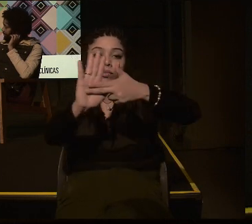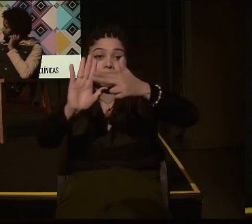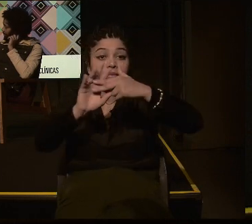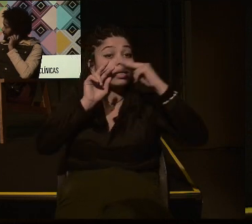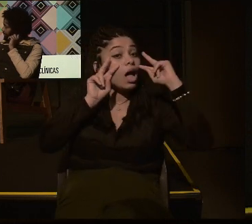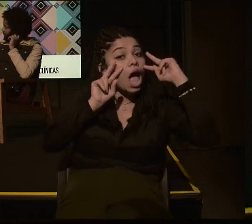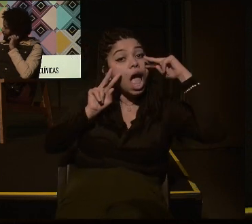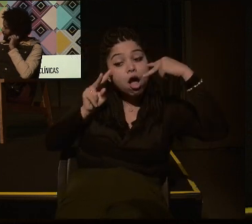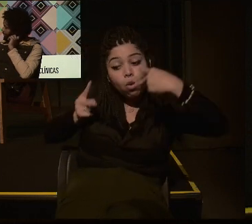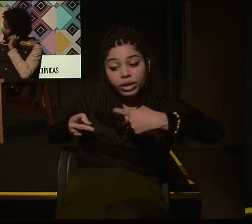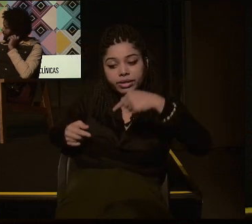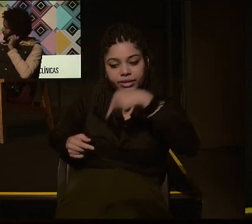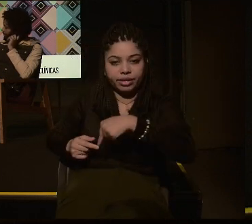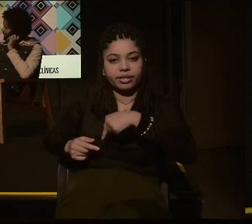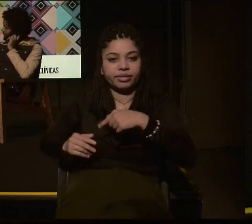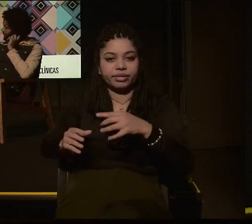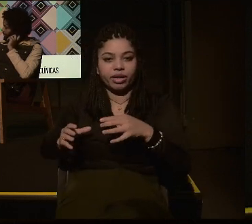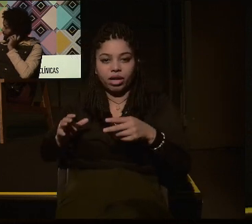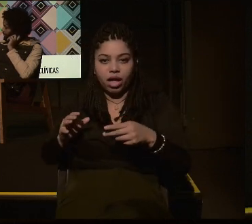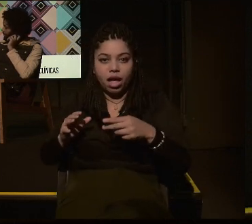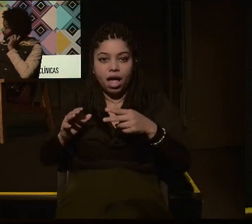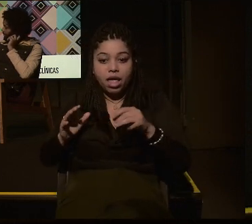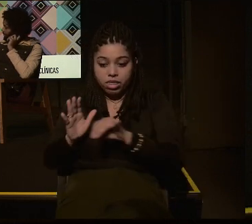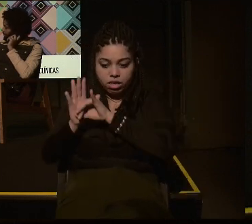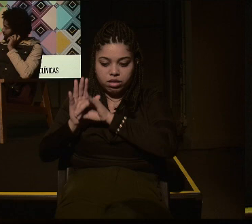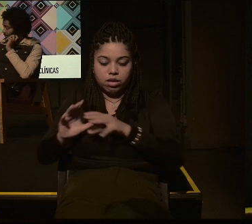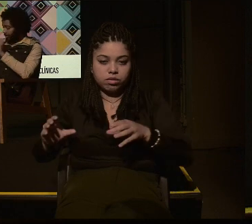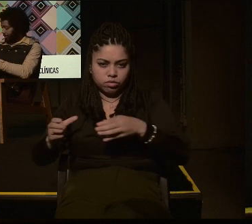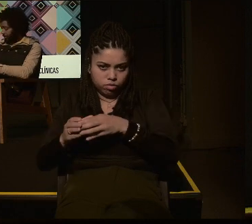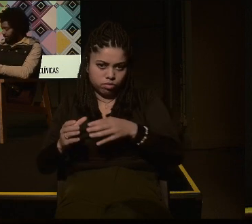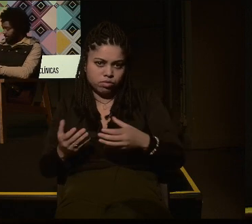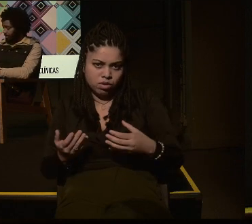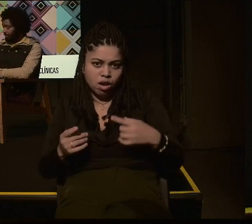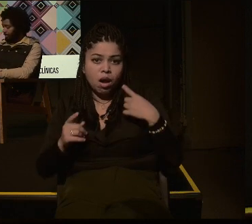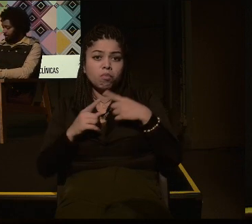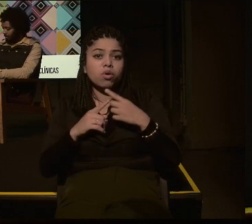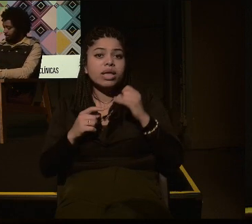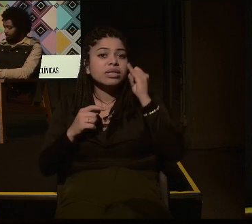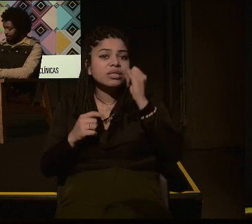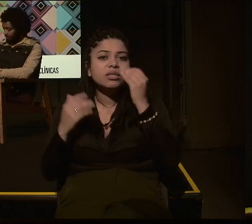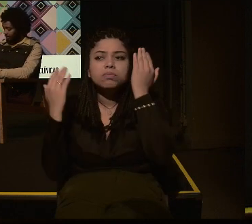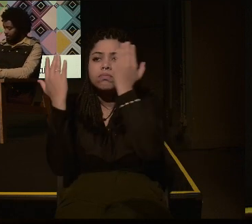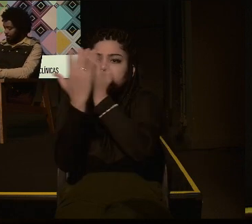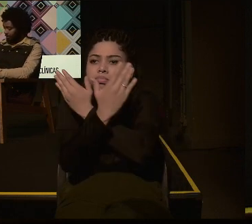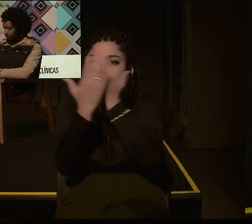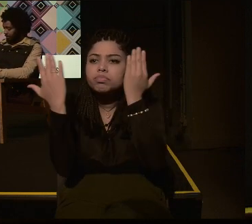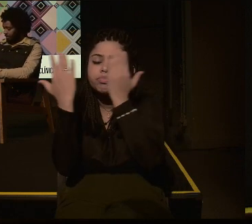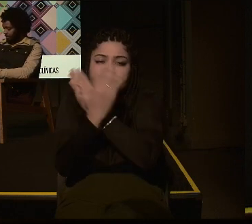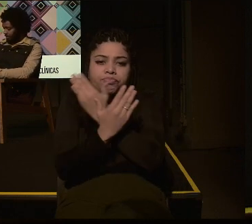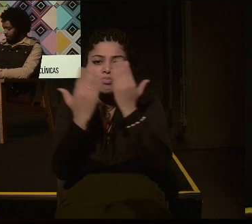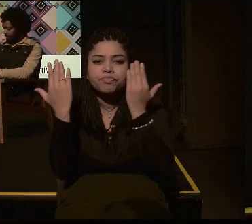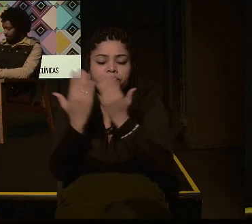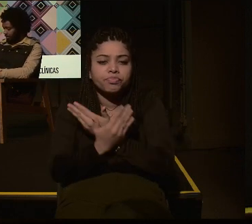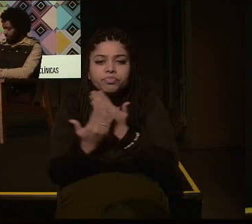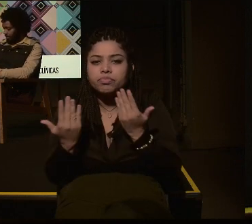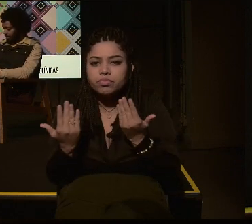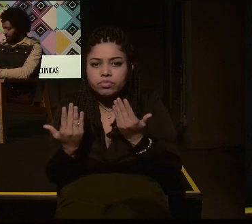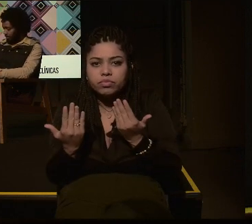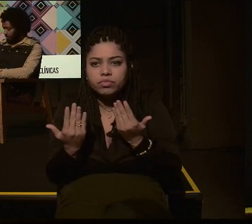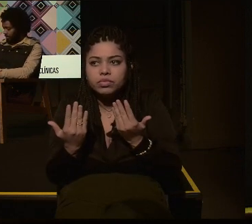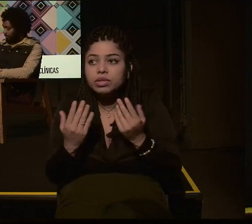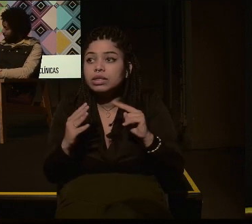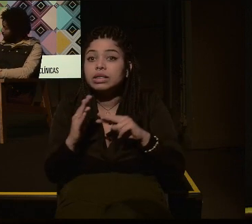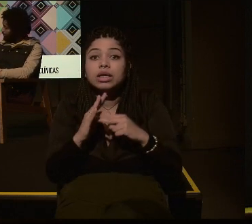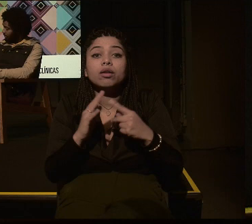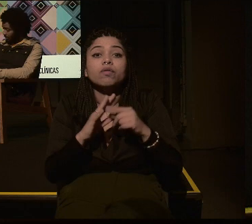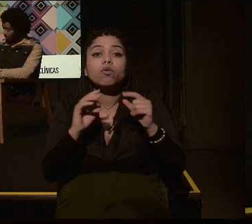Porque essa lógica, ela visa despotencializar essa produção de